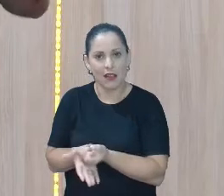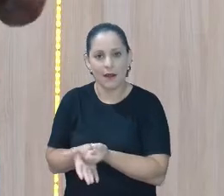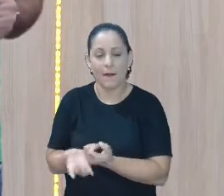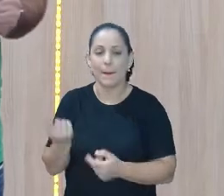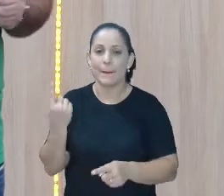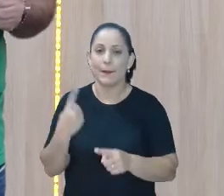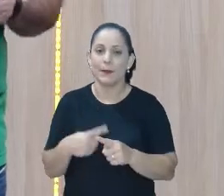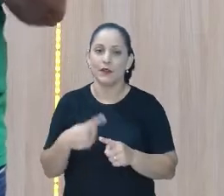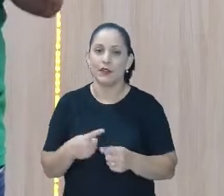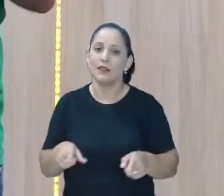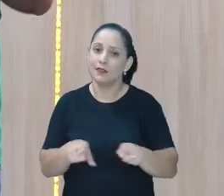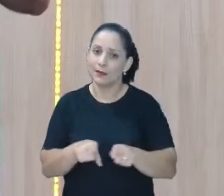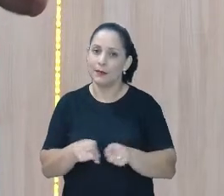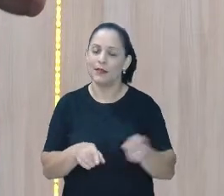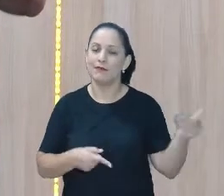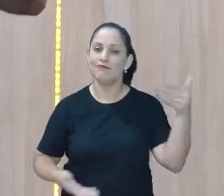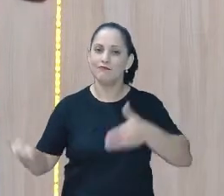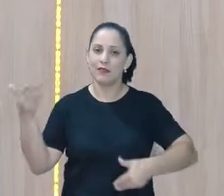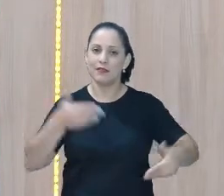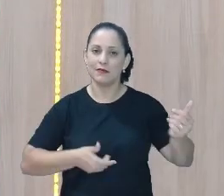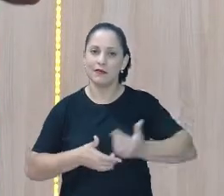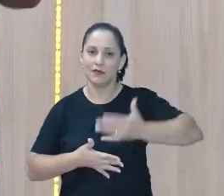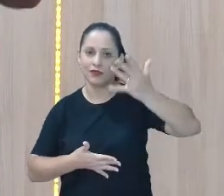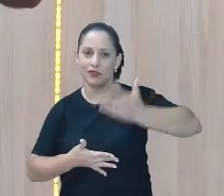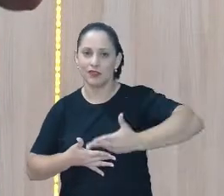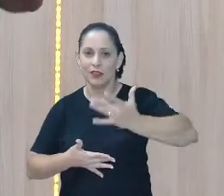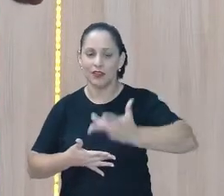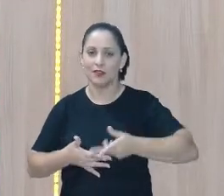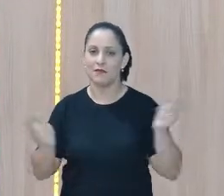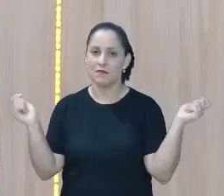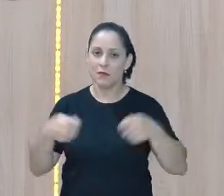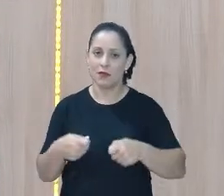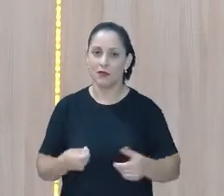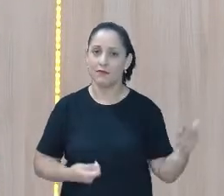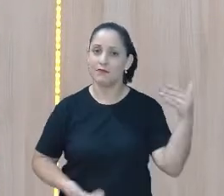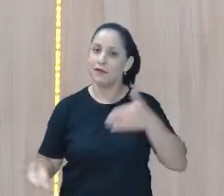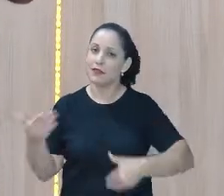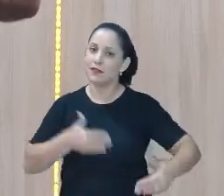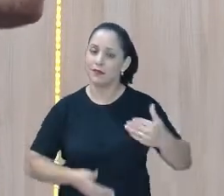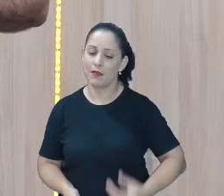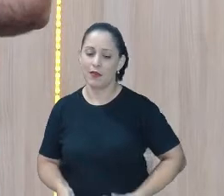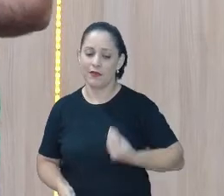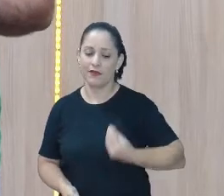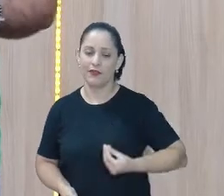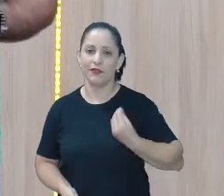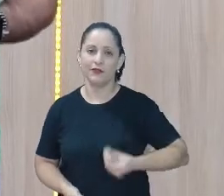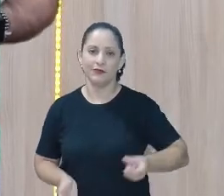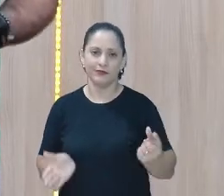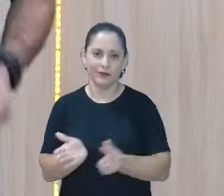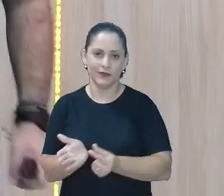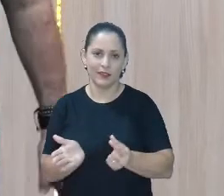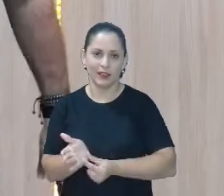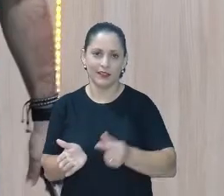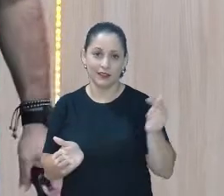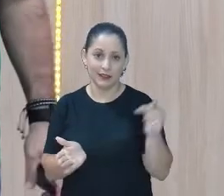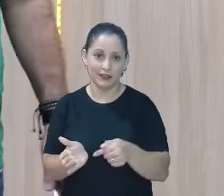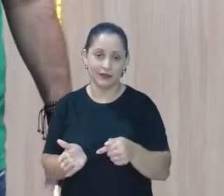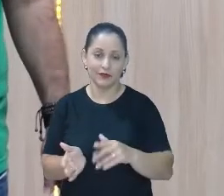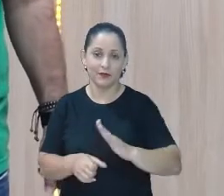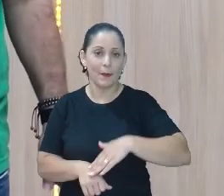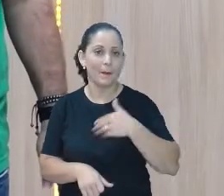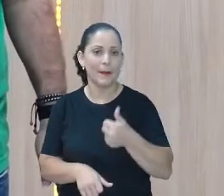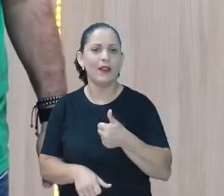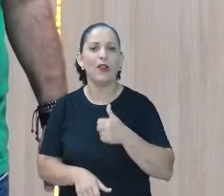de interagir pelo chat, vocês têm acesso à nossa aula ao vivo aqui pelo aplicativo, e o melhor, com a